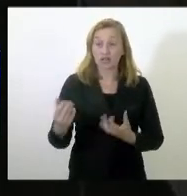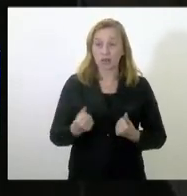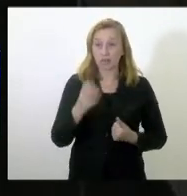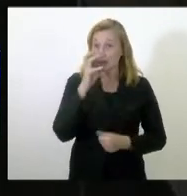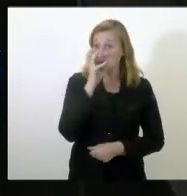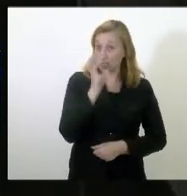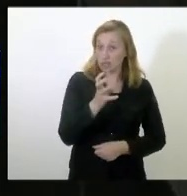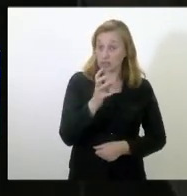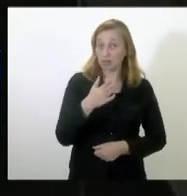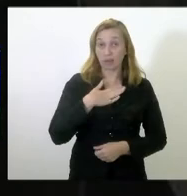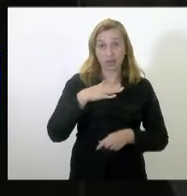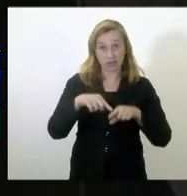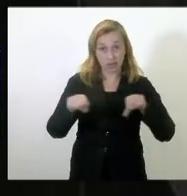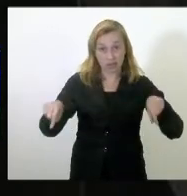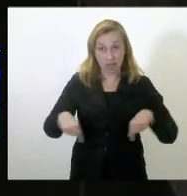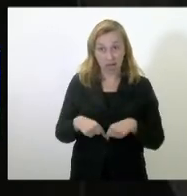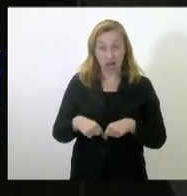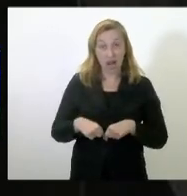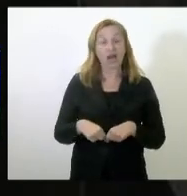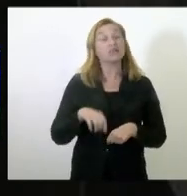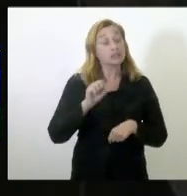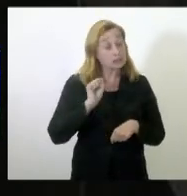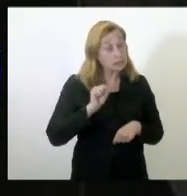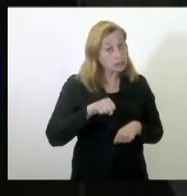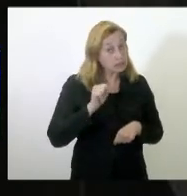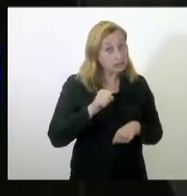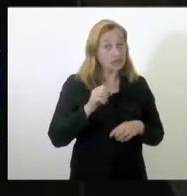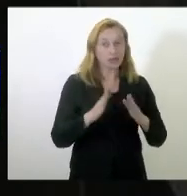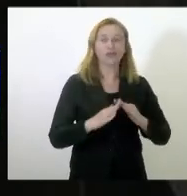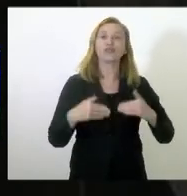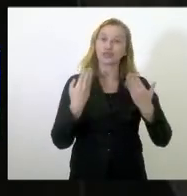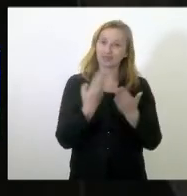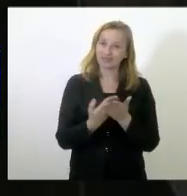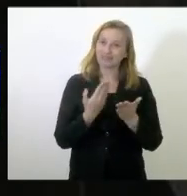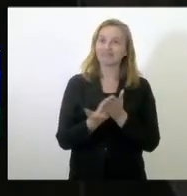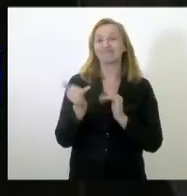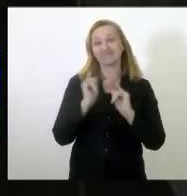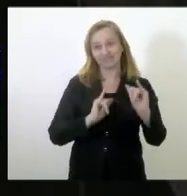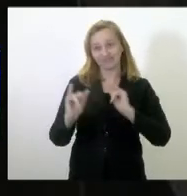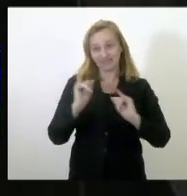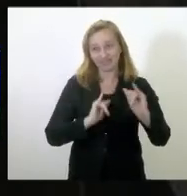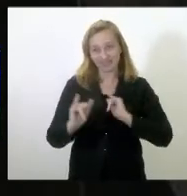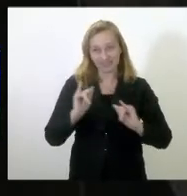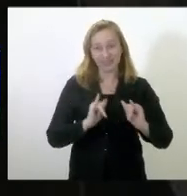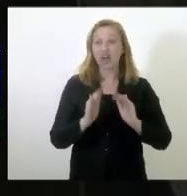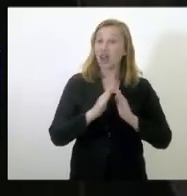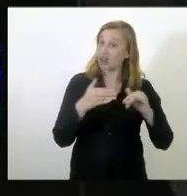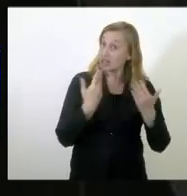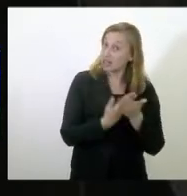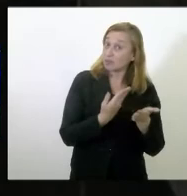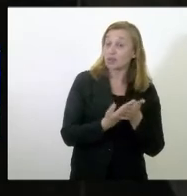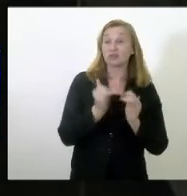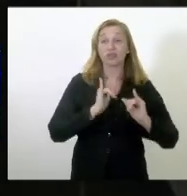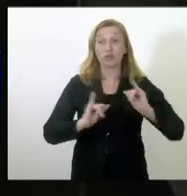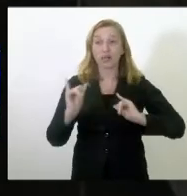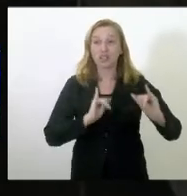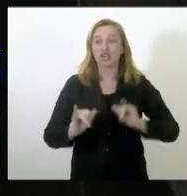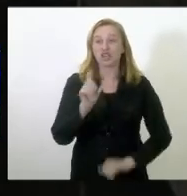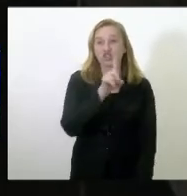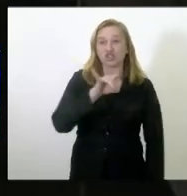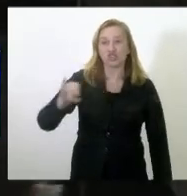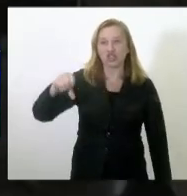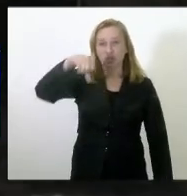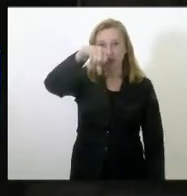meu gabinete, eu fiz, sim, requerimento de informação. Fiz o requerimento de informação no dia 9